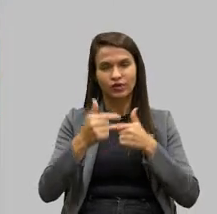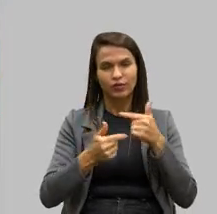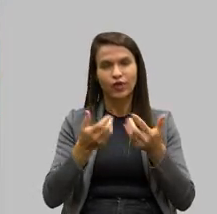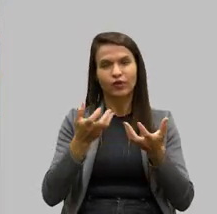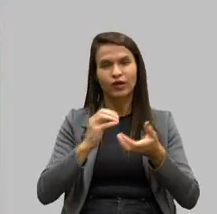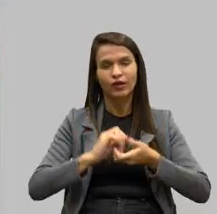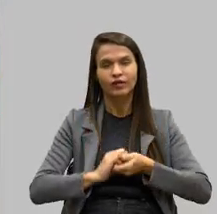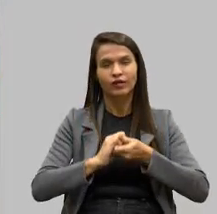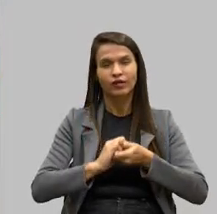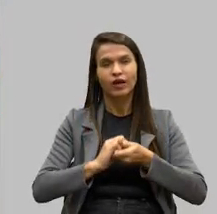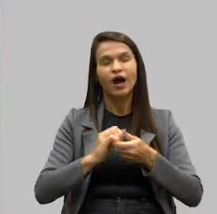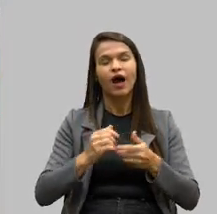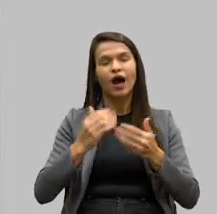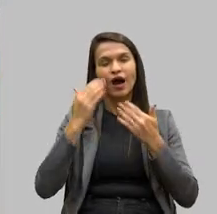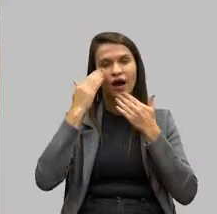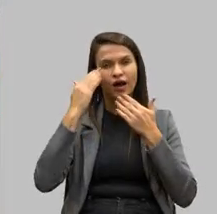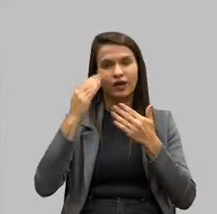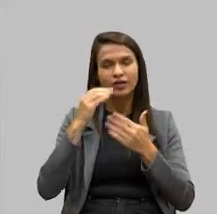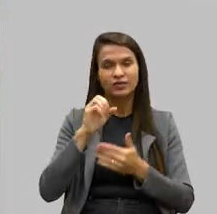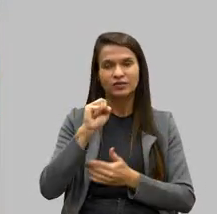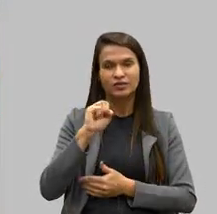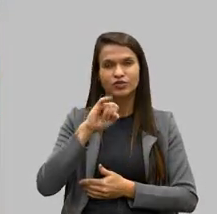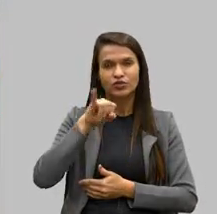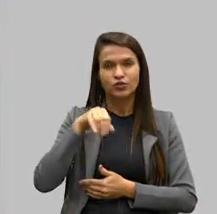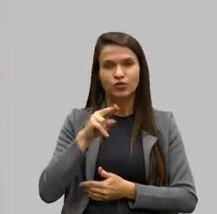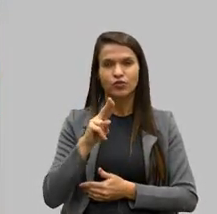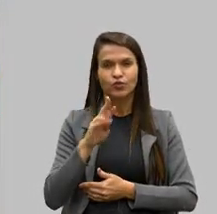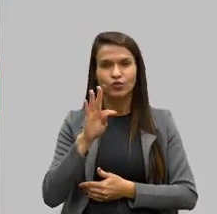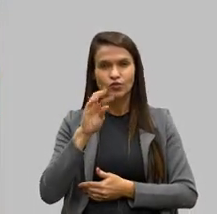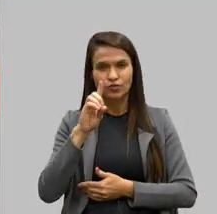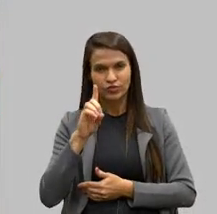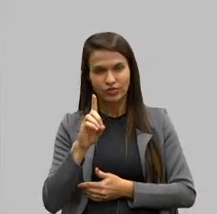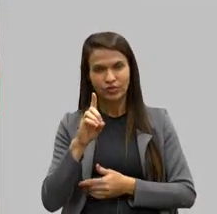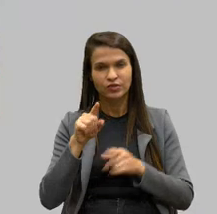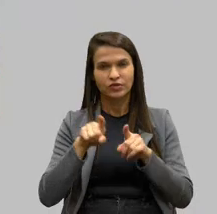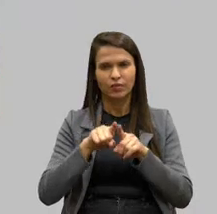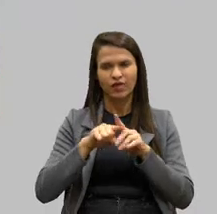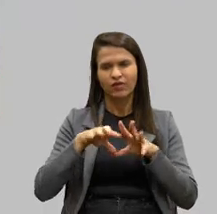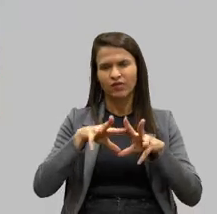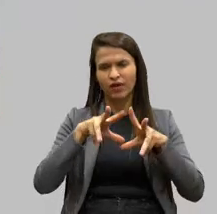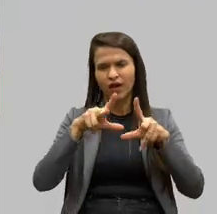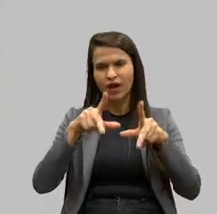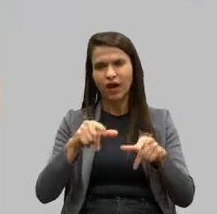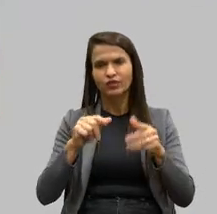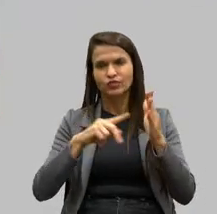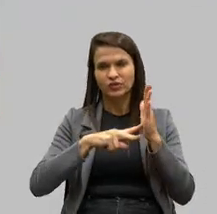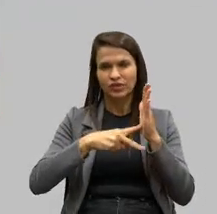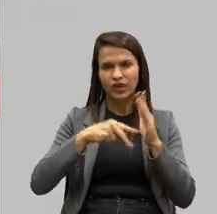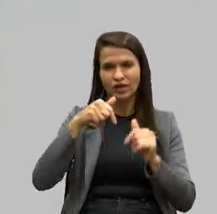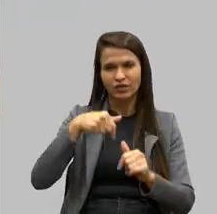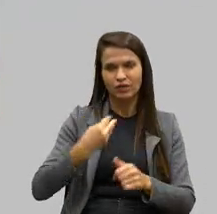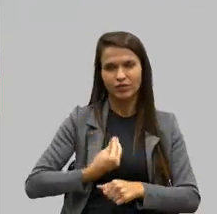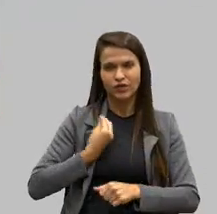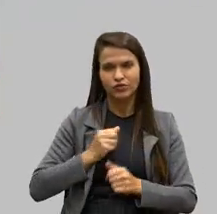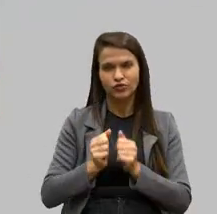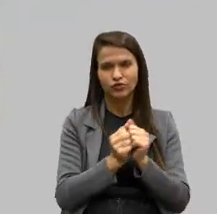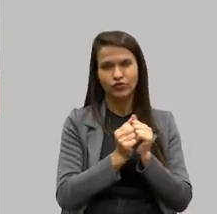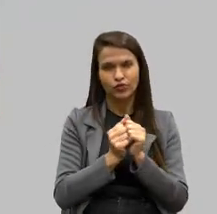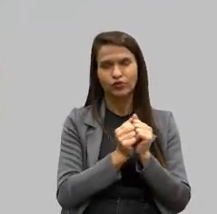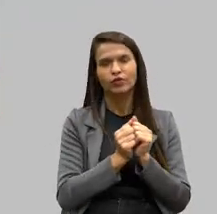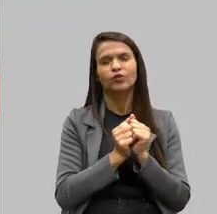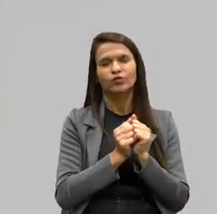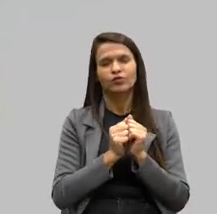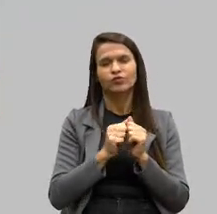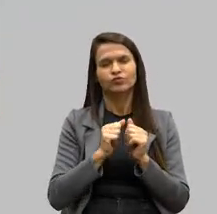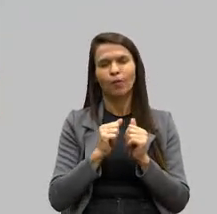agradecer ao Sindicute. Estou vendo vários da direção estadual do sindicato aqui presentes conosco durante toda a